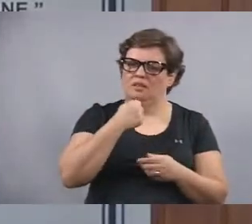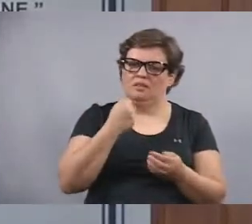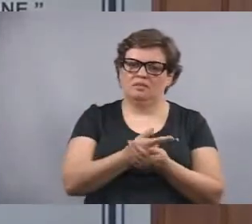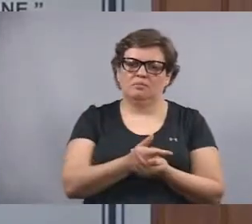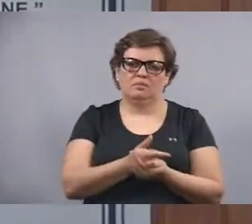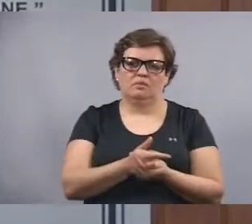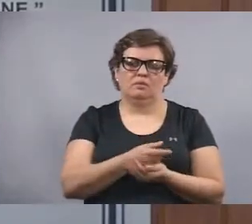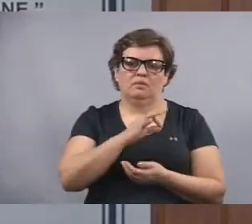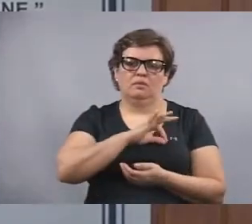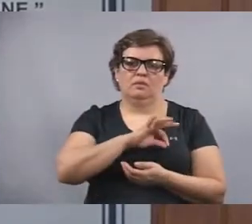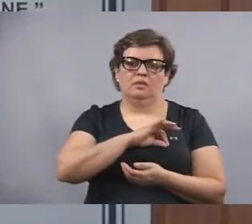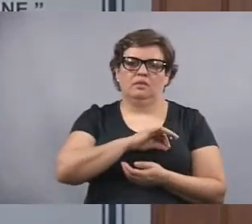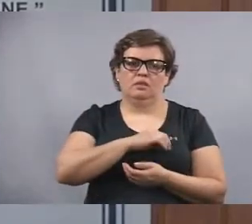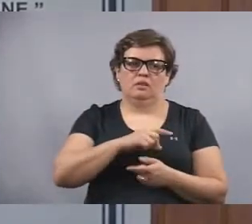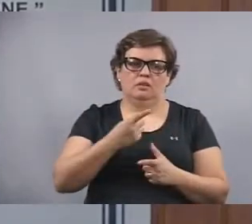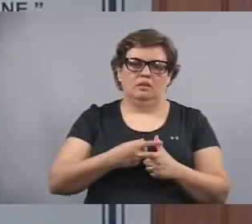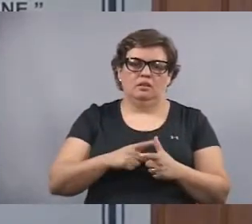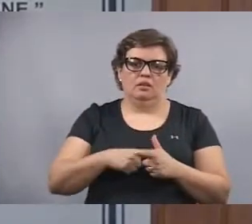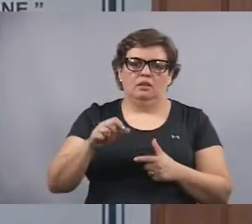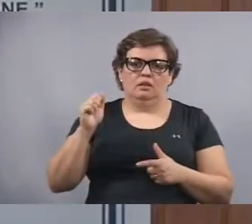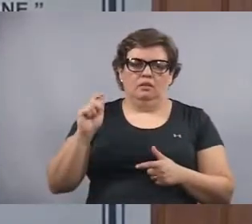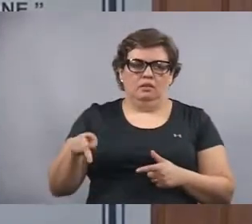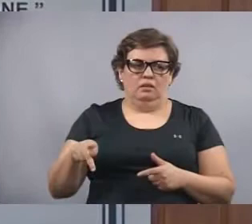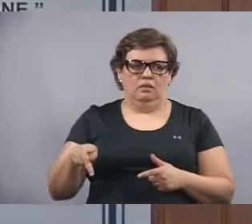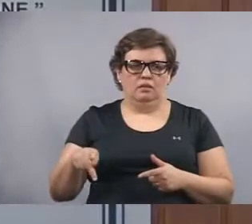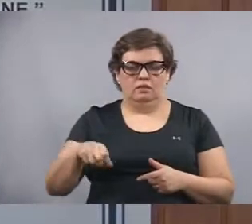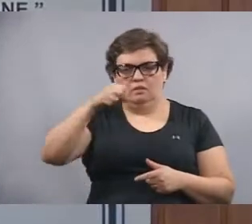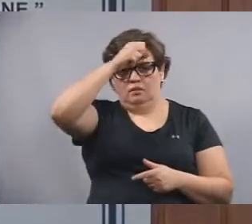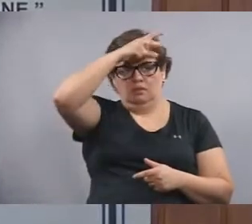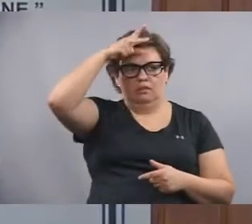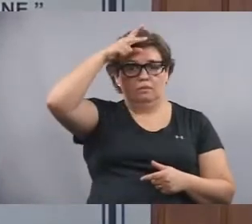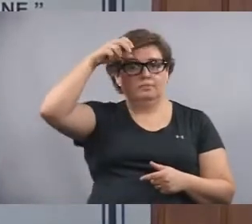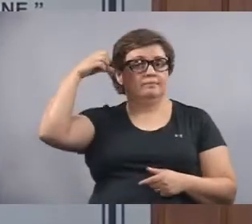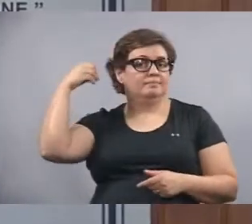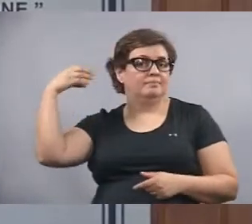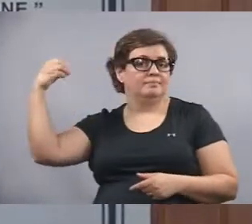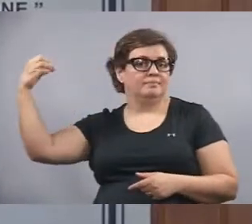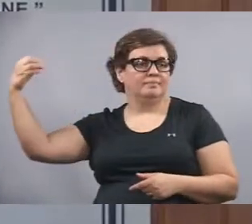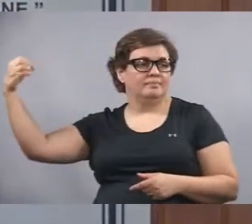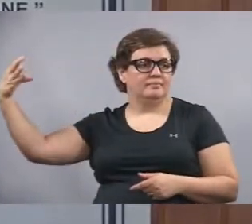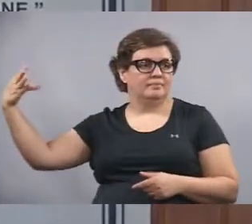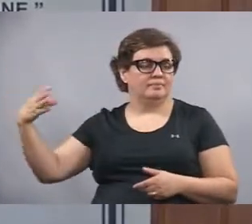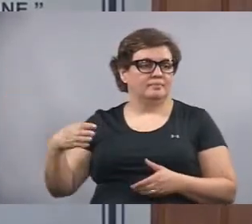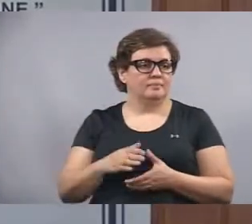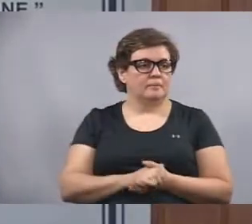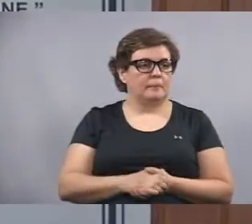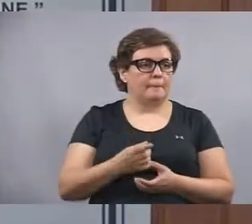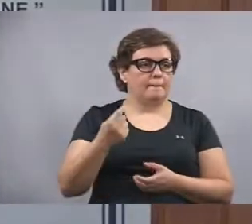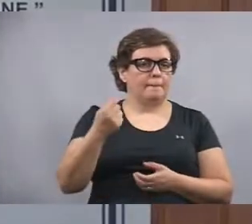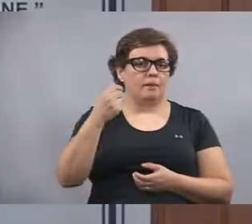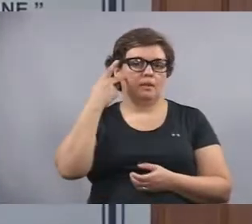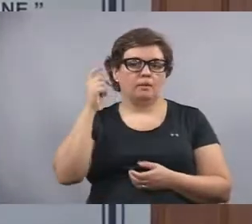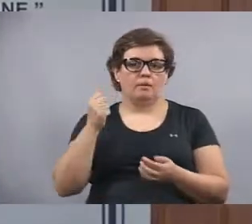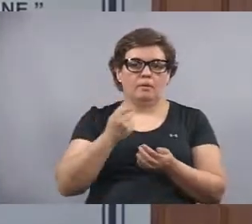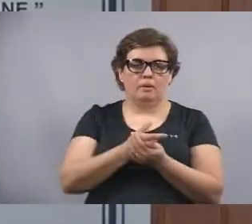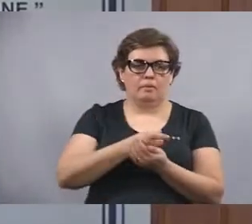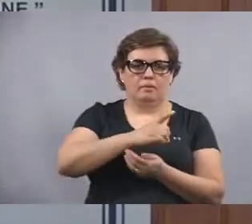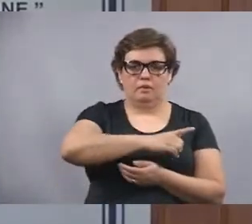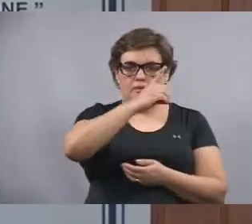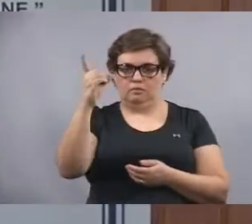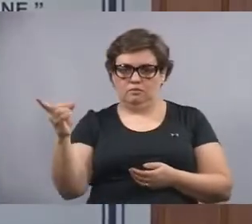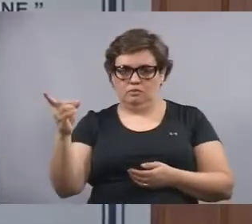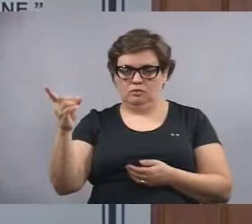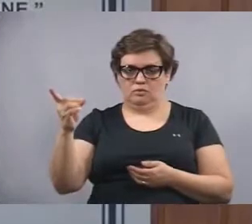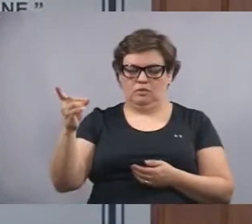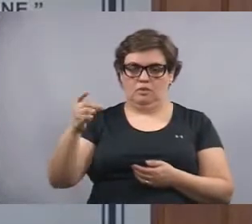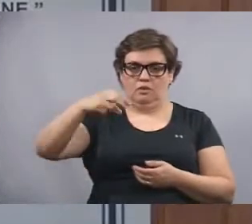pagamento, problema dos aposentados e o prefeito viajando. Dinheiro para pagar diária para o Nordeste